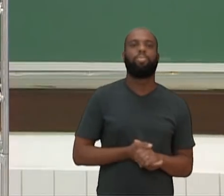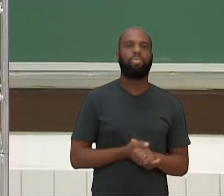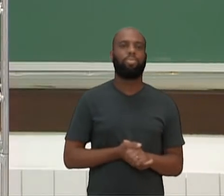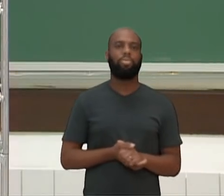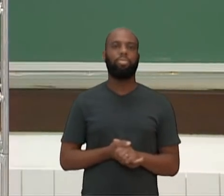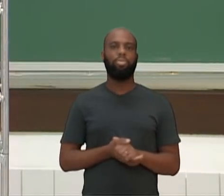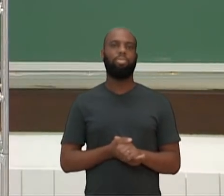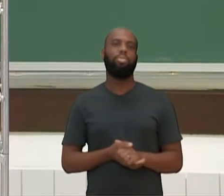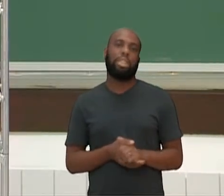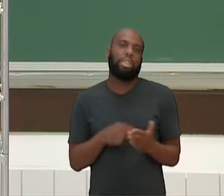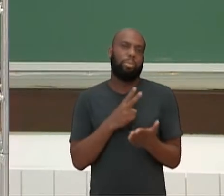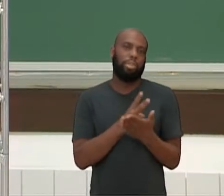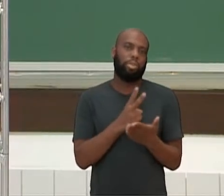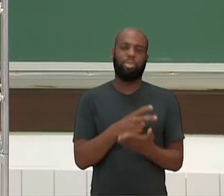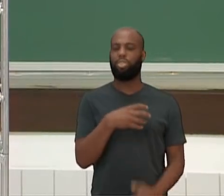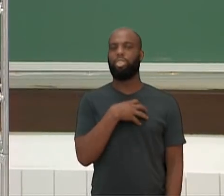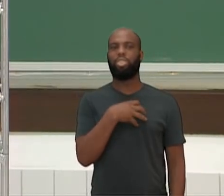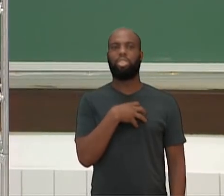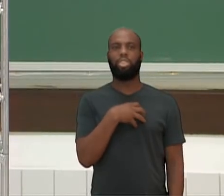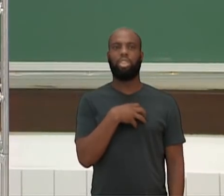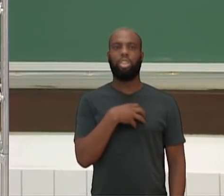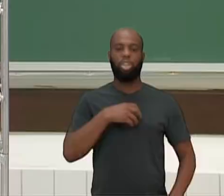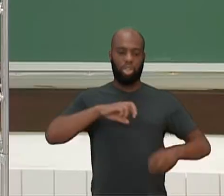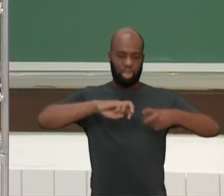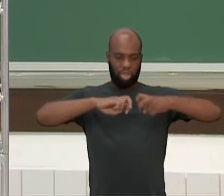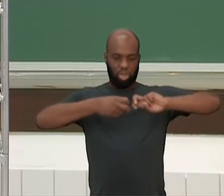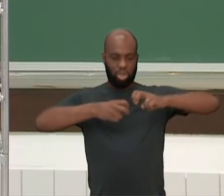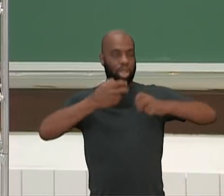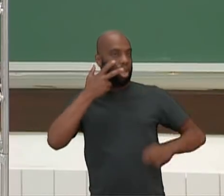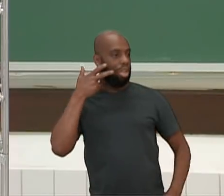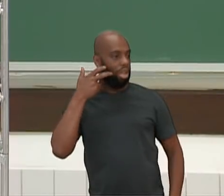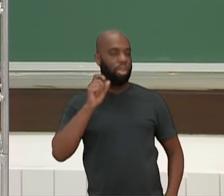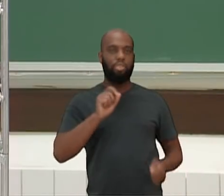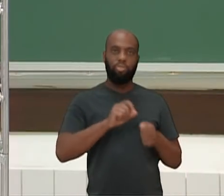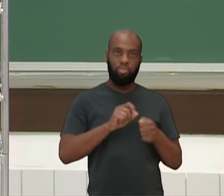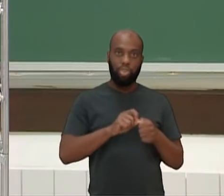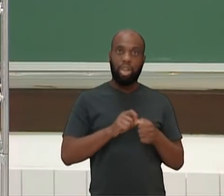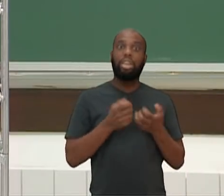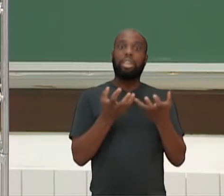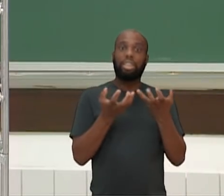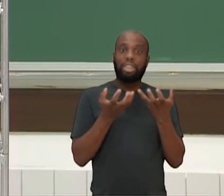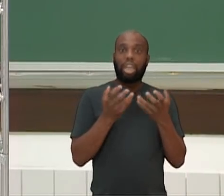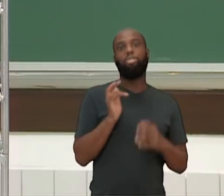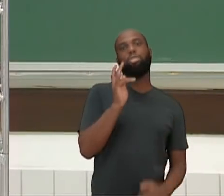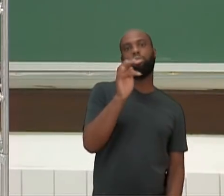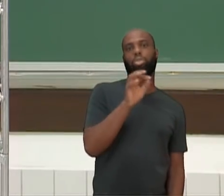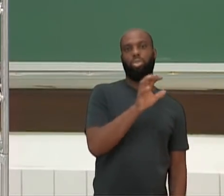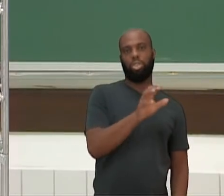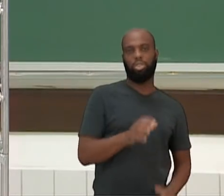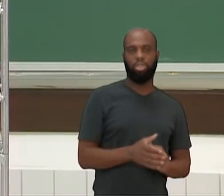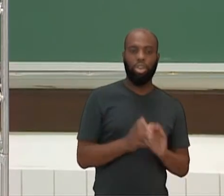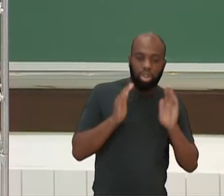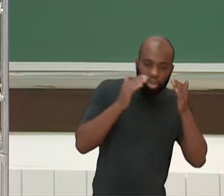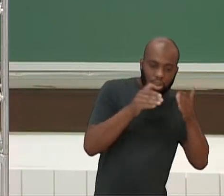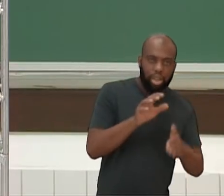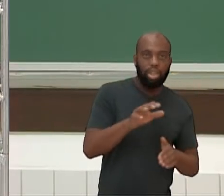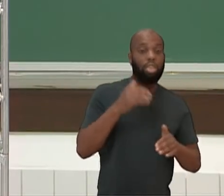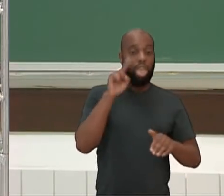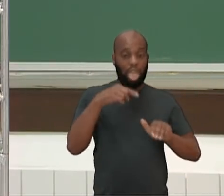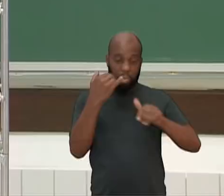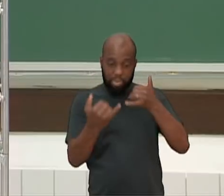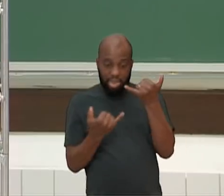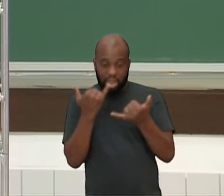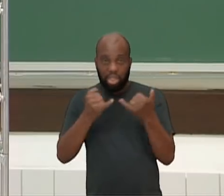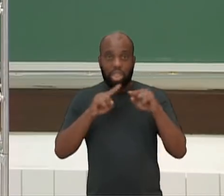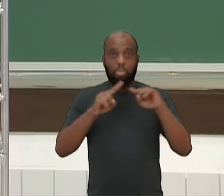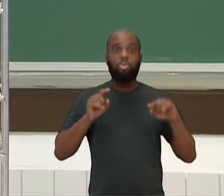Mesma coisa que a outra luta. Eles fazem a brincadeira, mas já tem um treinamento voltado para o uka-uka. Então,